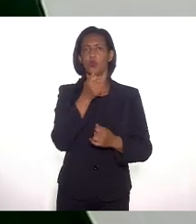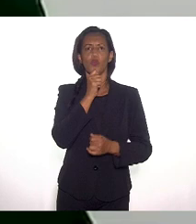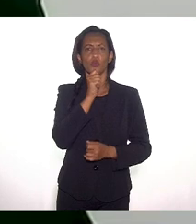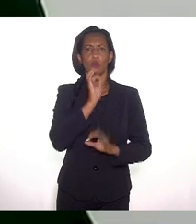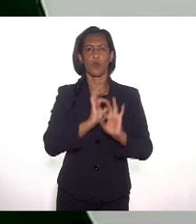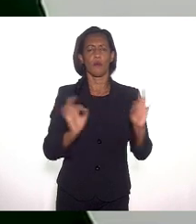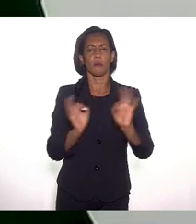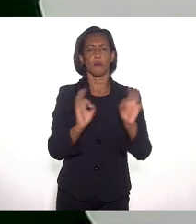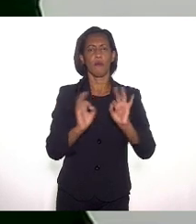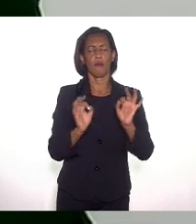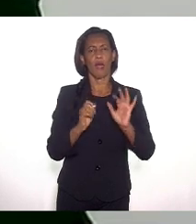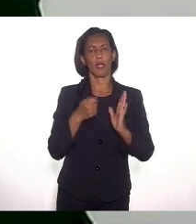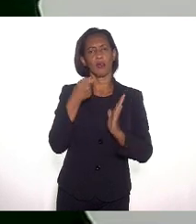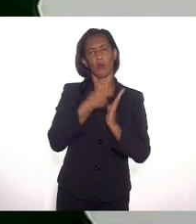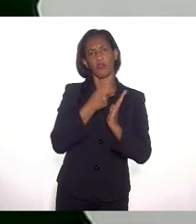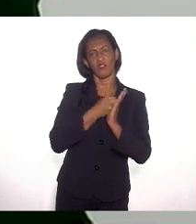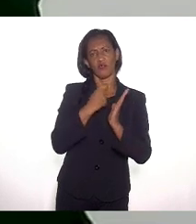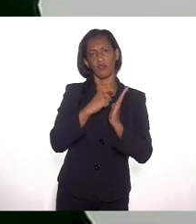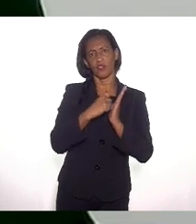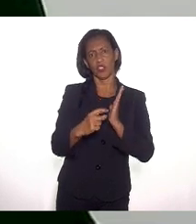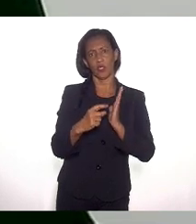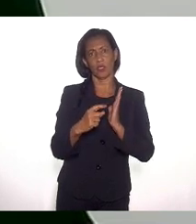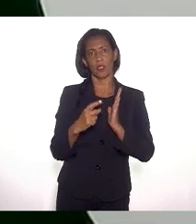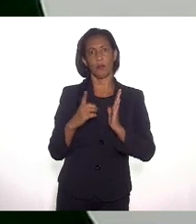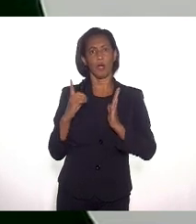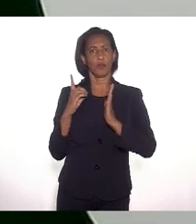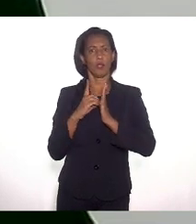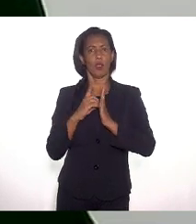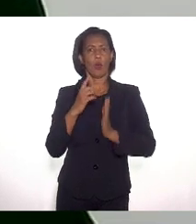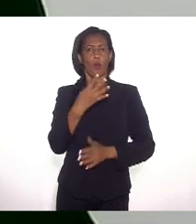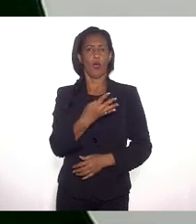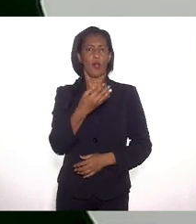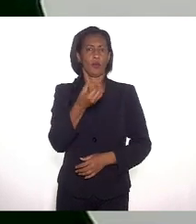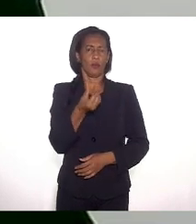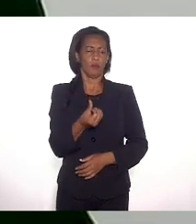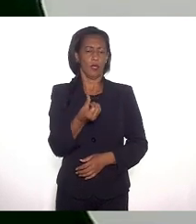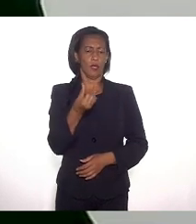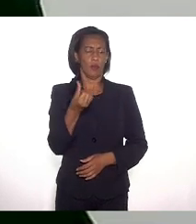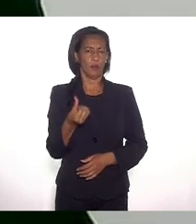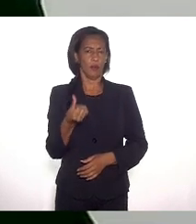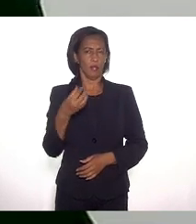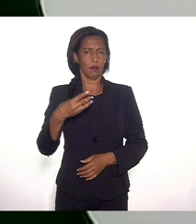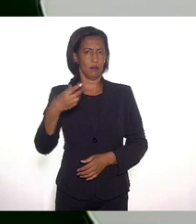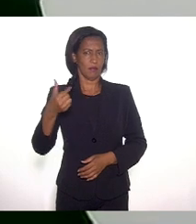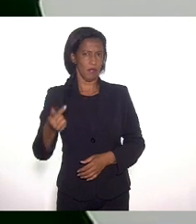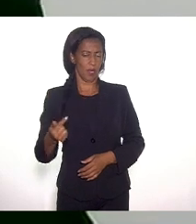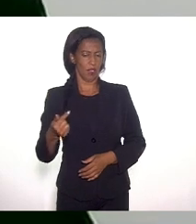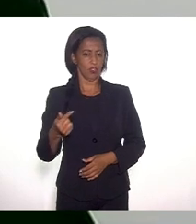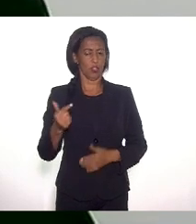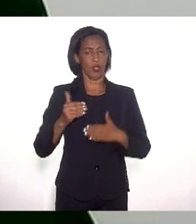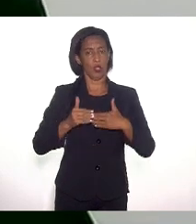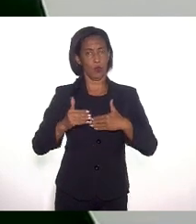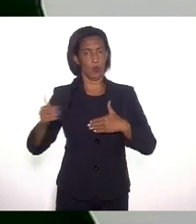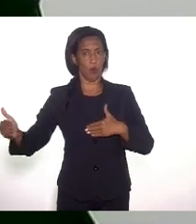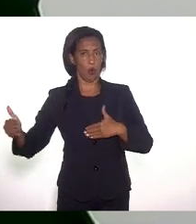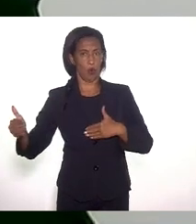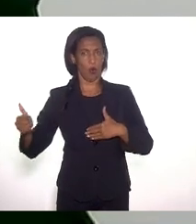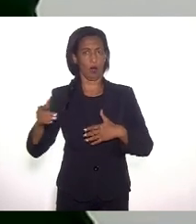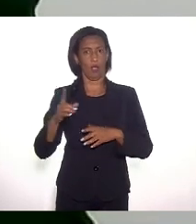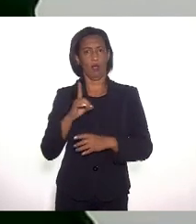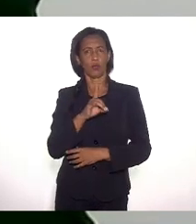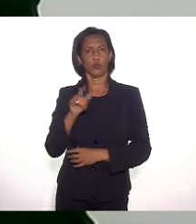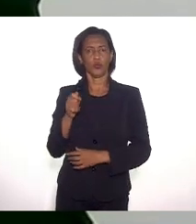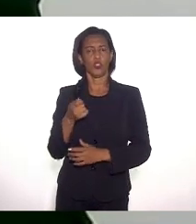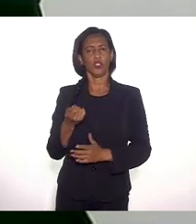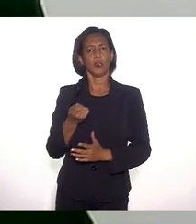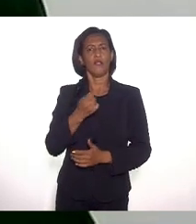não possuiria mais essa vigência, em razão do decreto 46637, 15 de abril de 19, que prorroga a data final da fruição dos benefícios